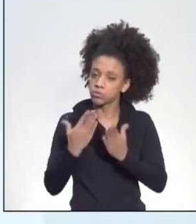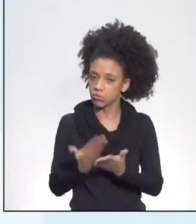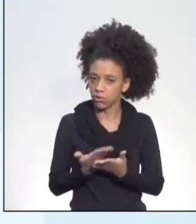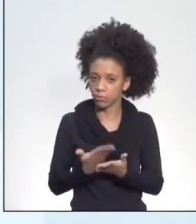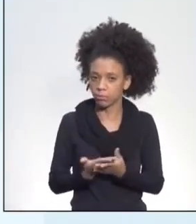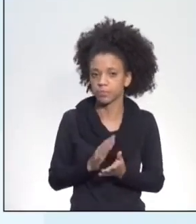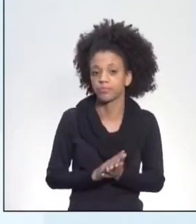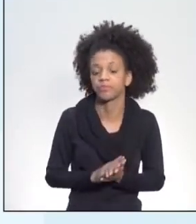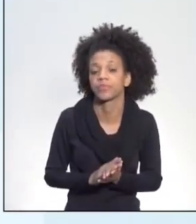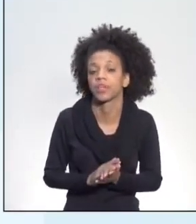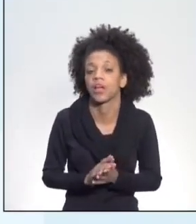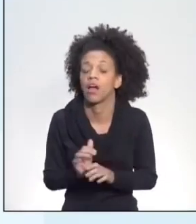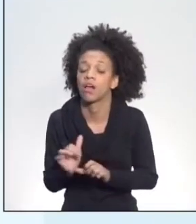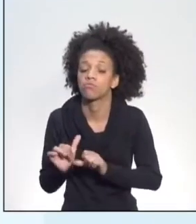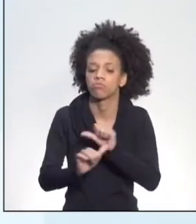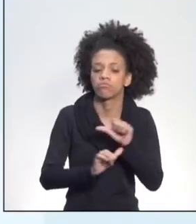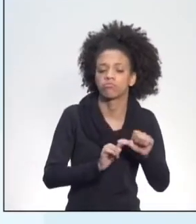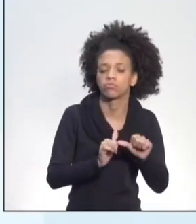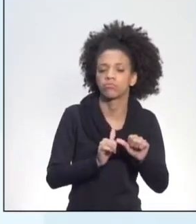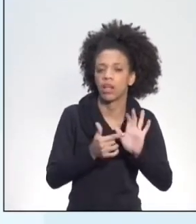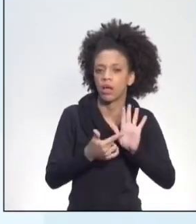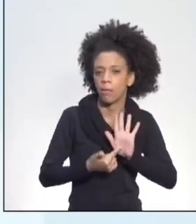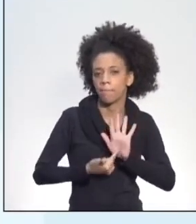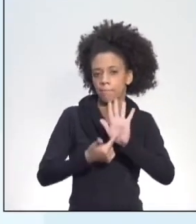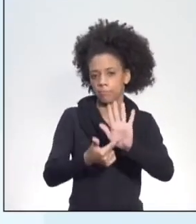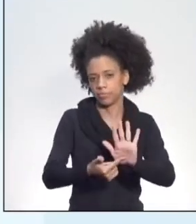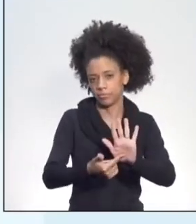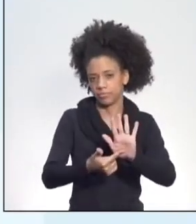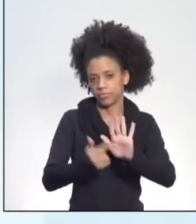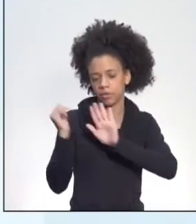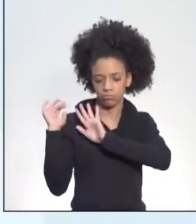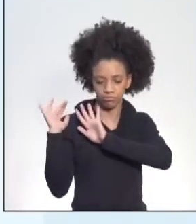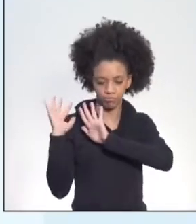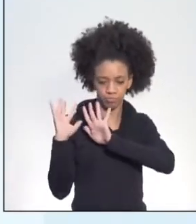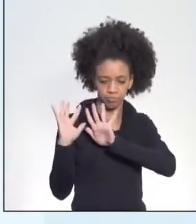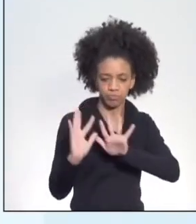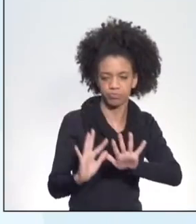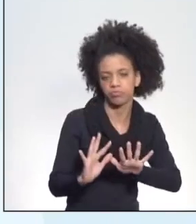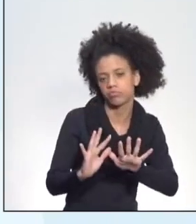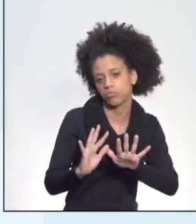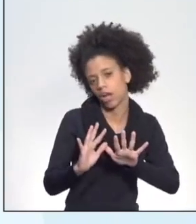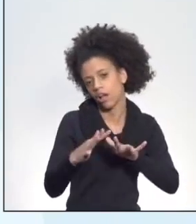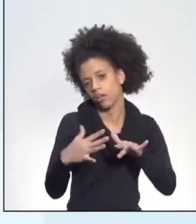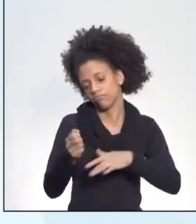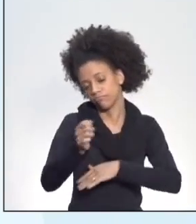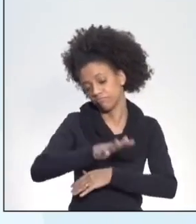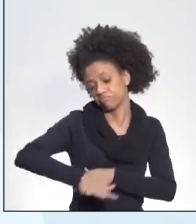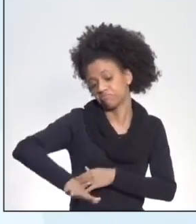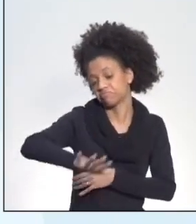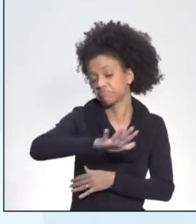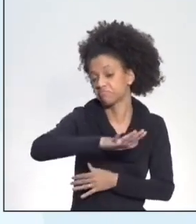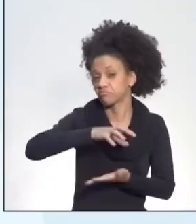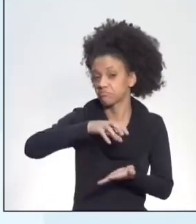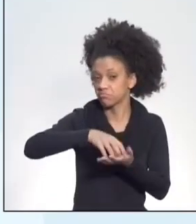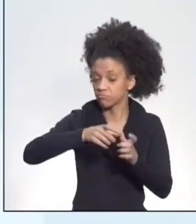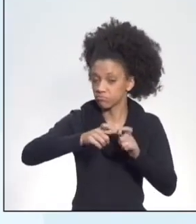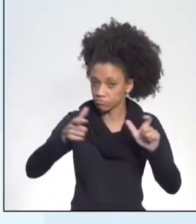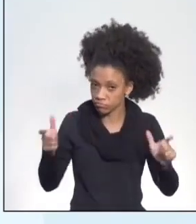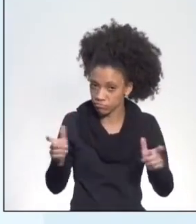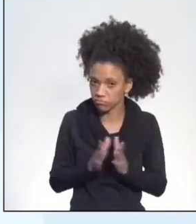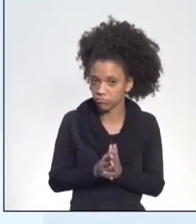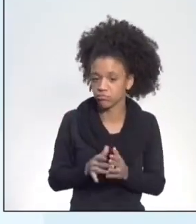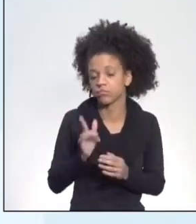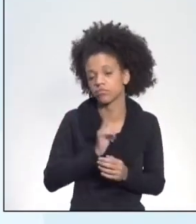Intervenção urbana é uma manifestação artística, geralmente realizada em áreas centrais de grandes cidades. Consiste em